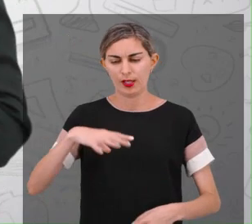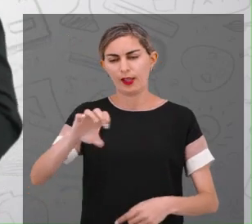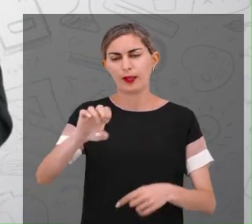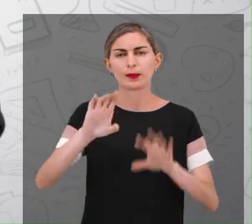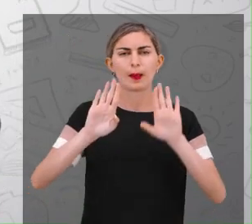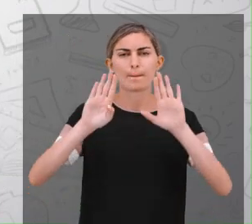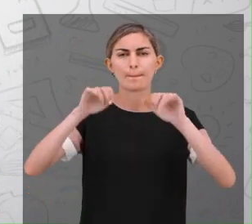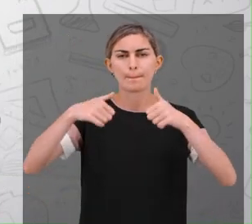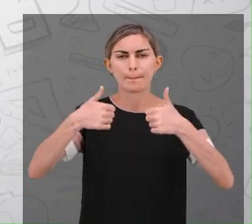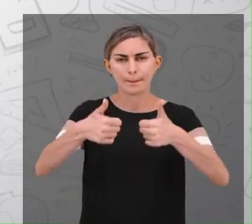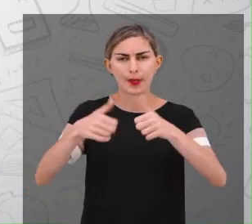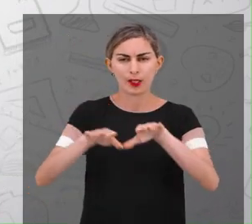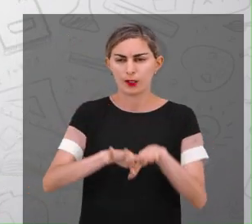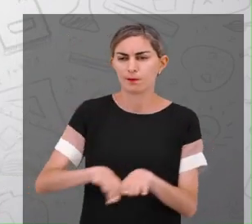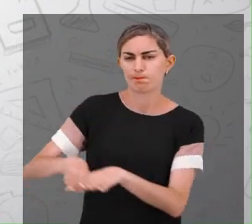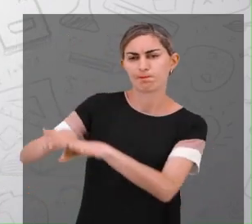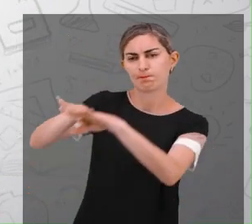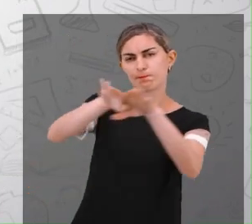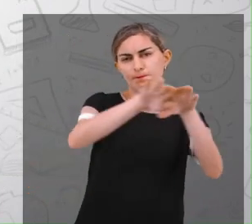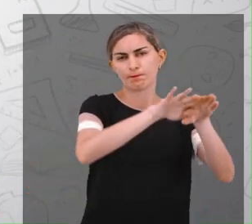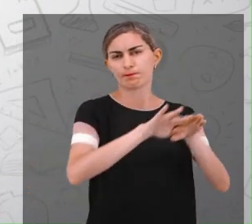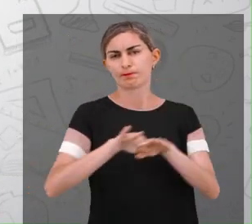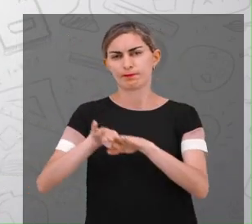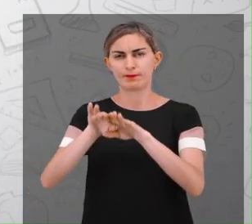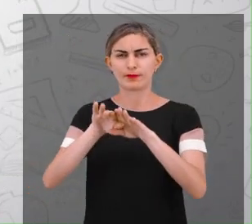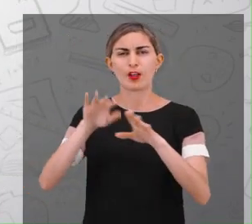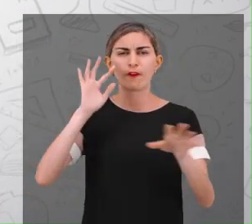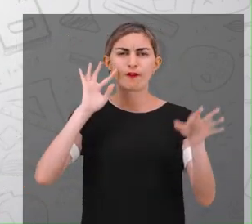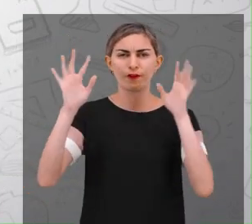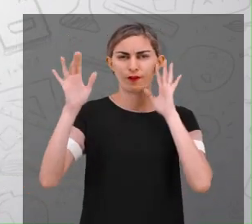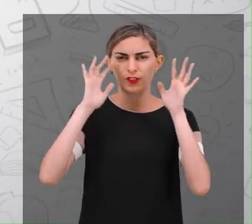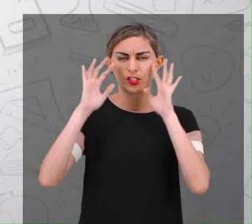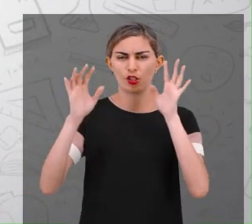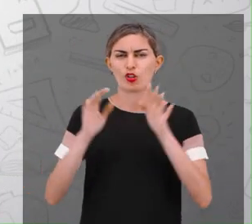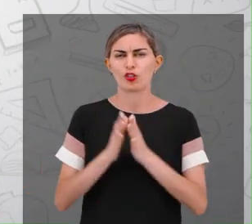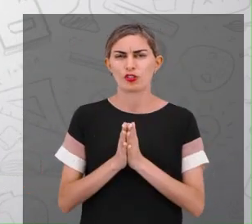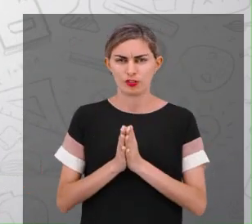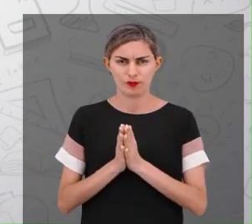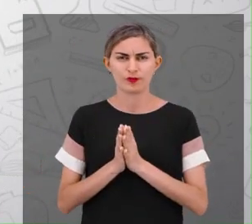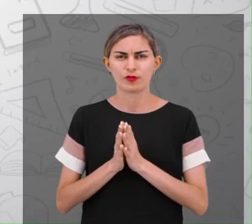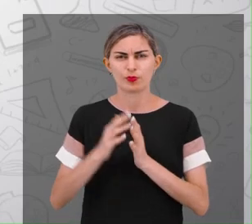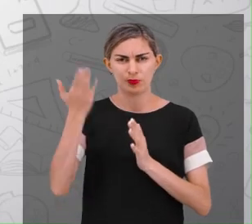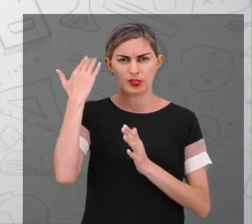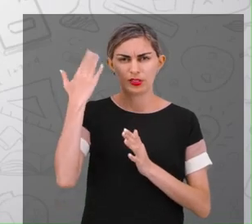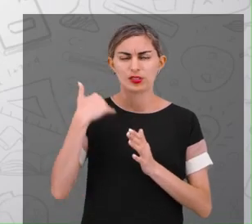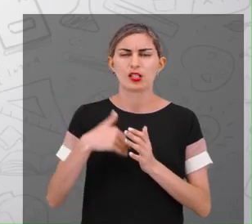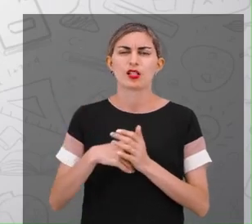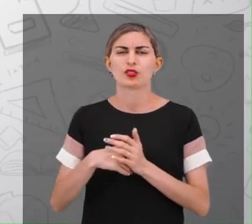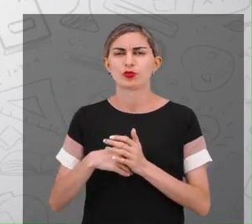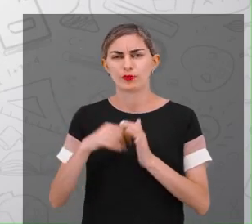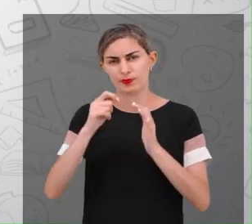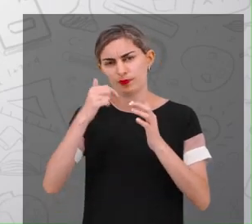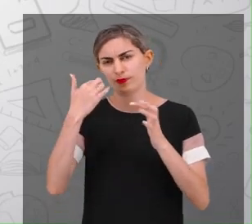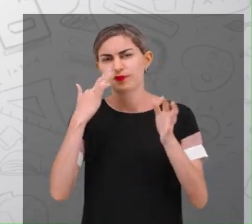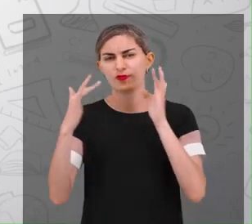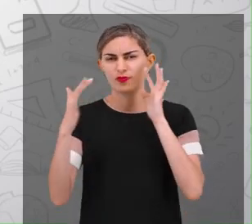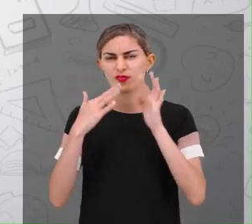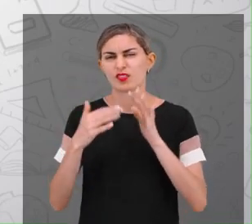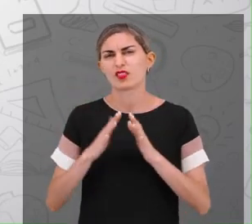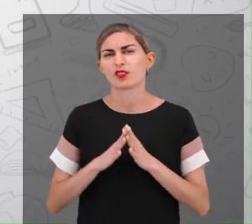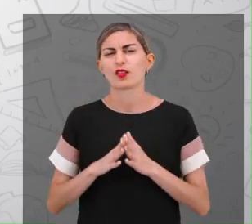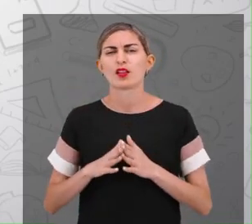bem comum. Originalmente proposta pelo filósofo escocês David Hume, que viveu em Edimburgo por